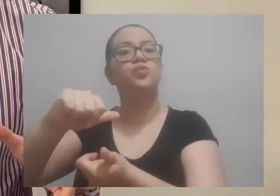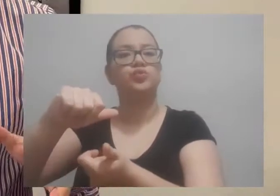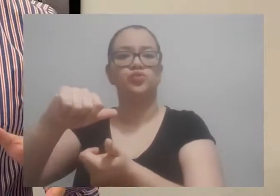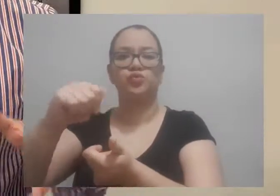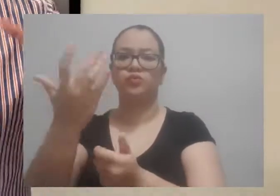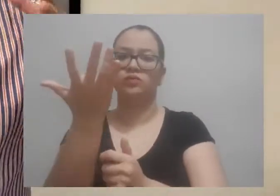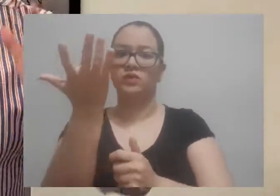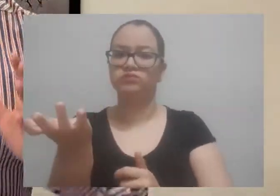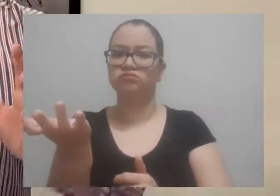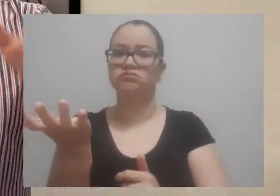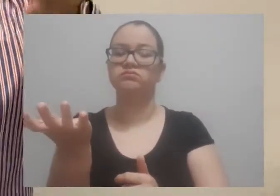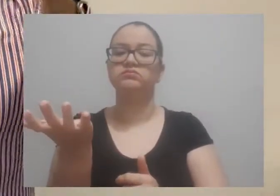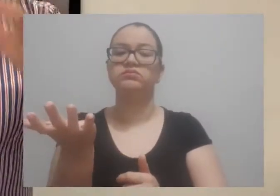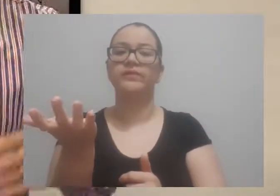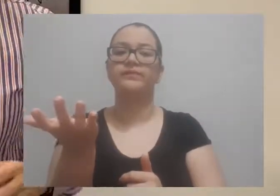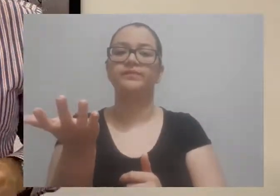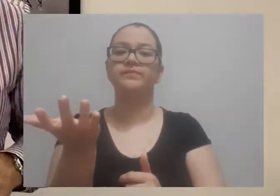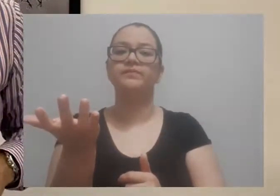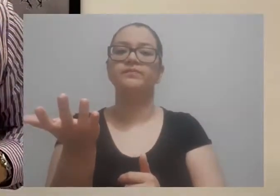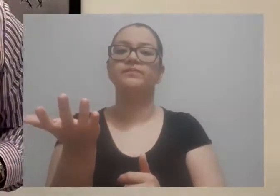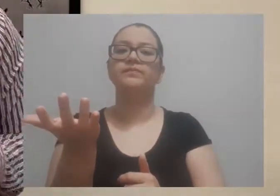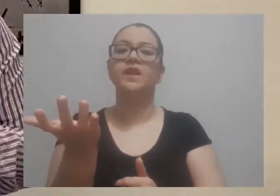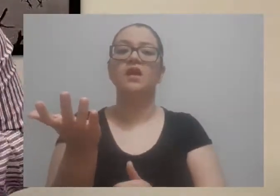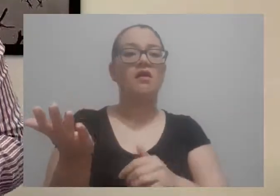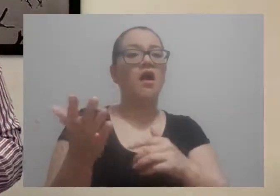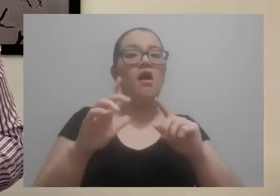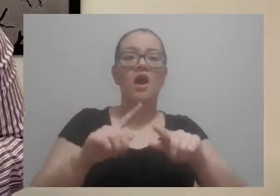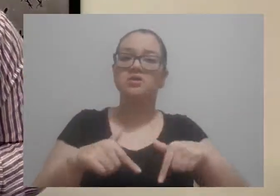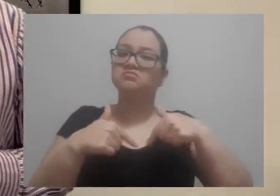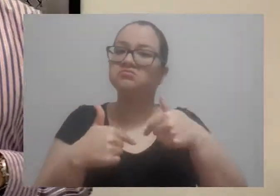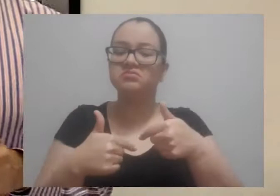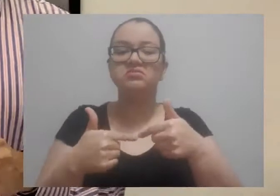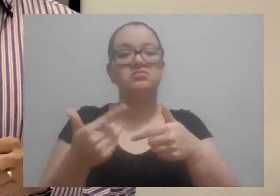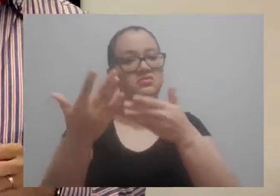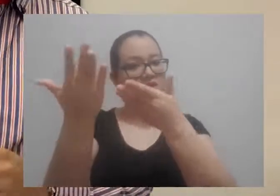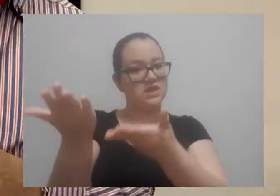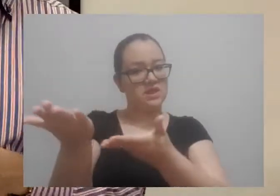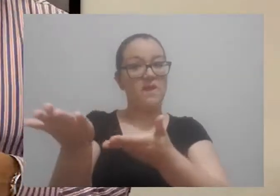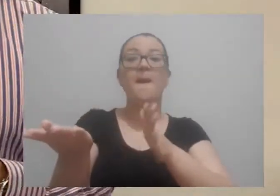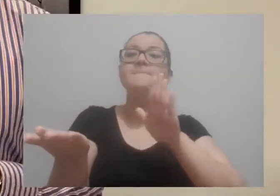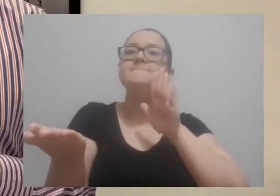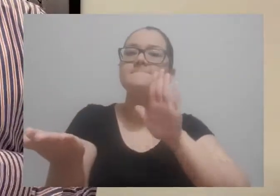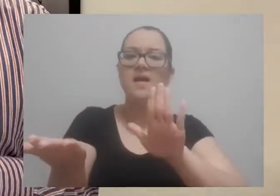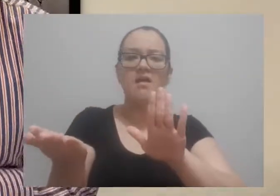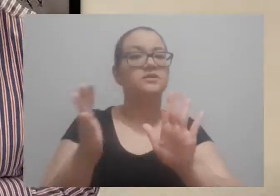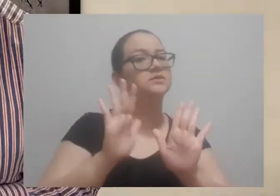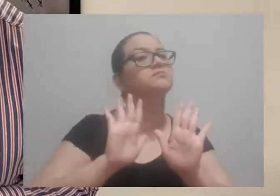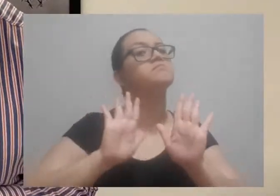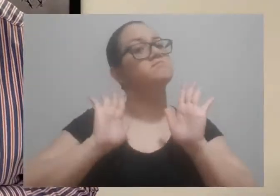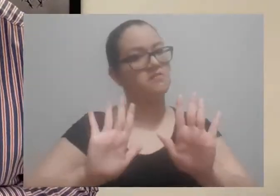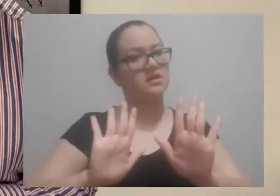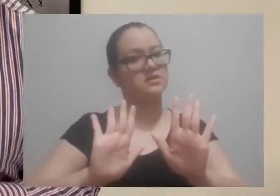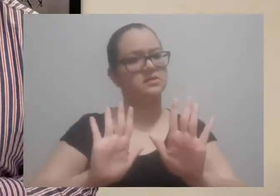secular, de agir dessa maneira. Só que no reino de Deus, escute só, no reino